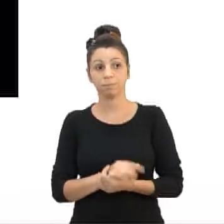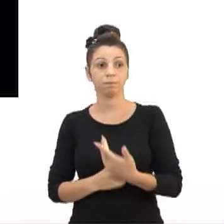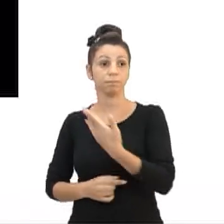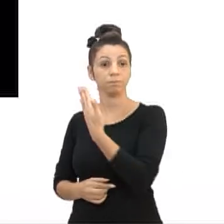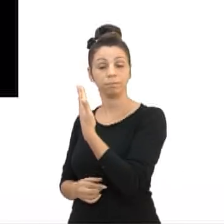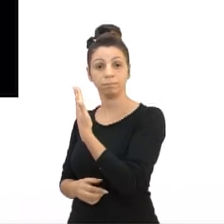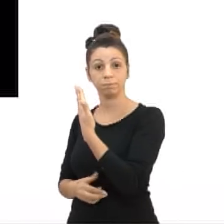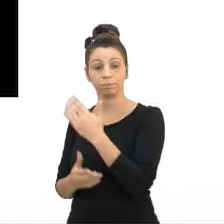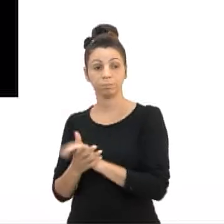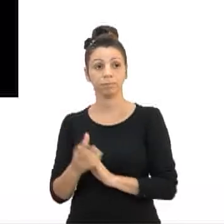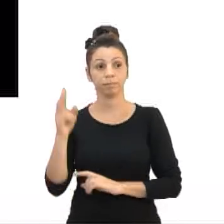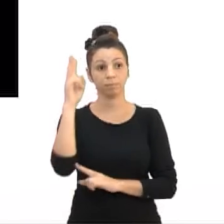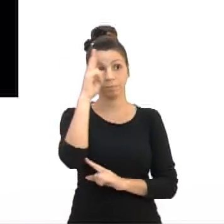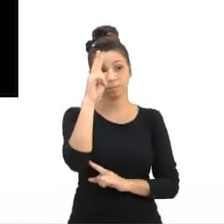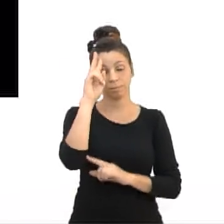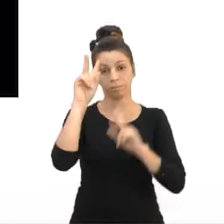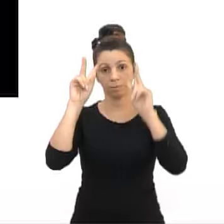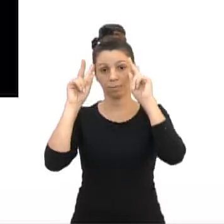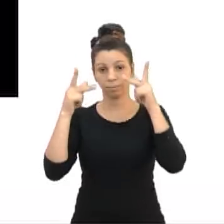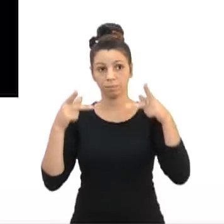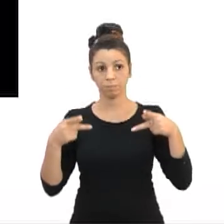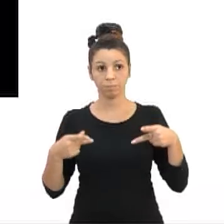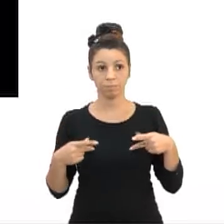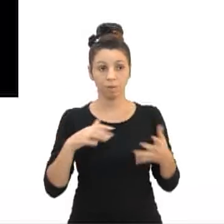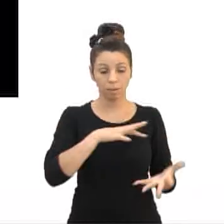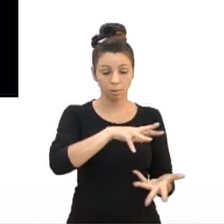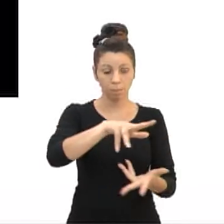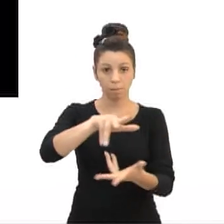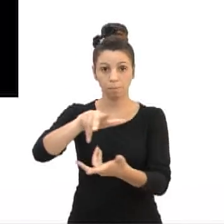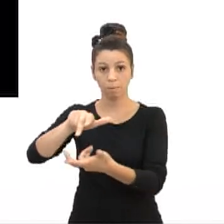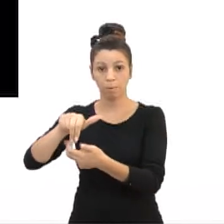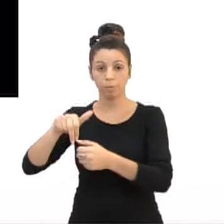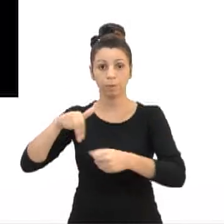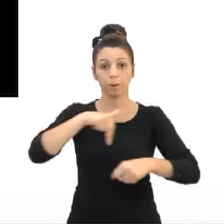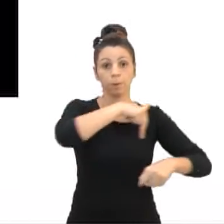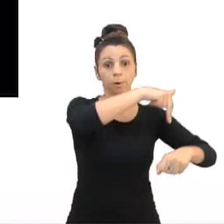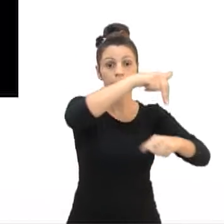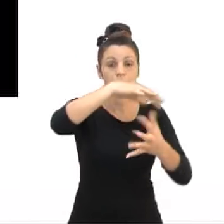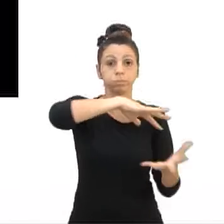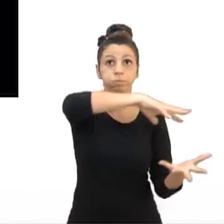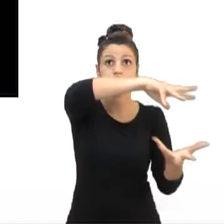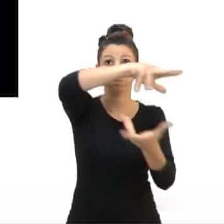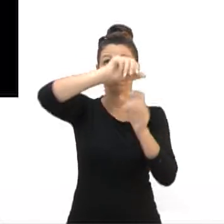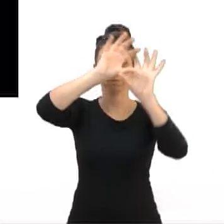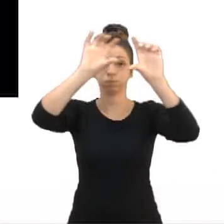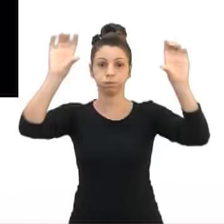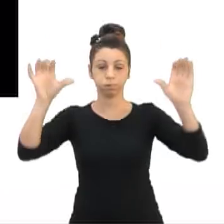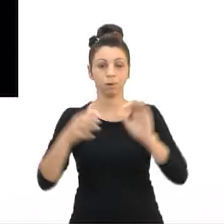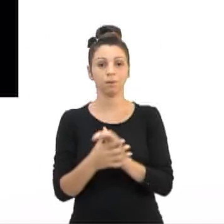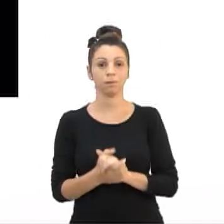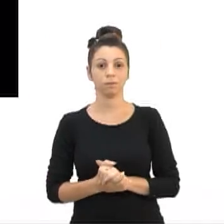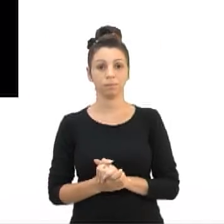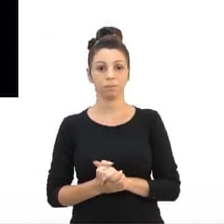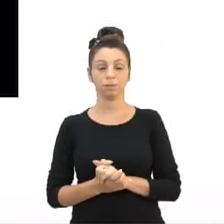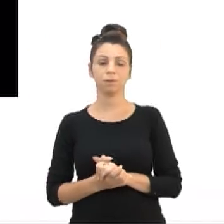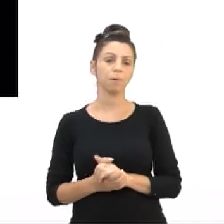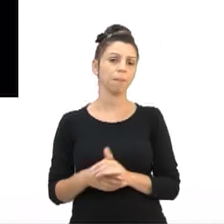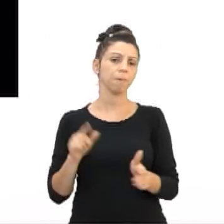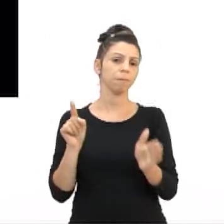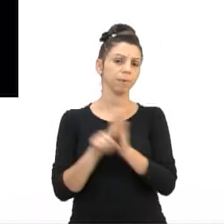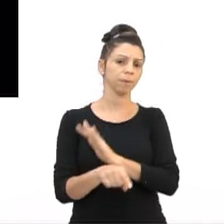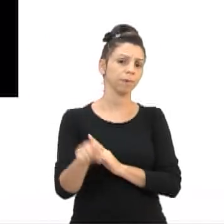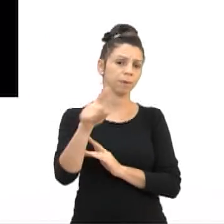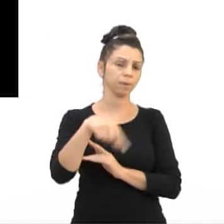aqui trata da história do homem, seu mundo e o universo, né? Então, se eu perguntasse para vocês, se fosse